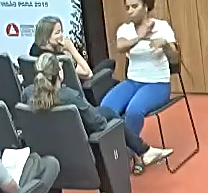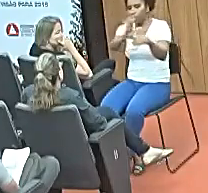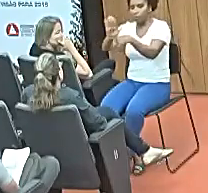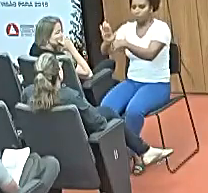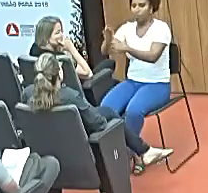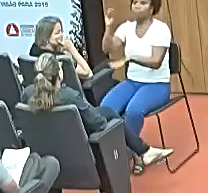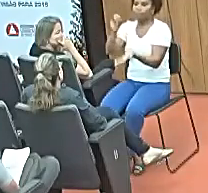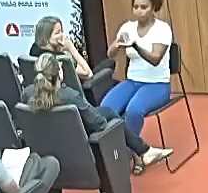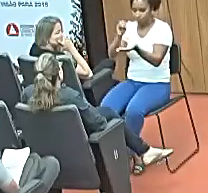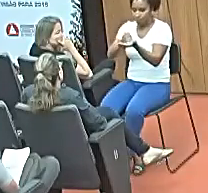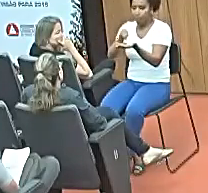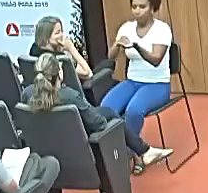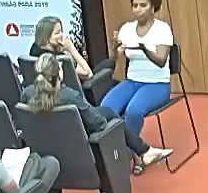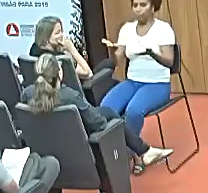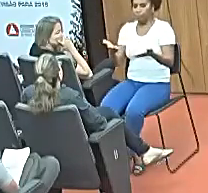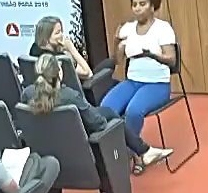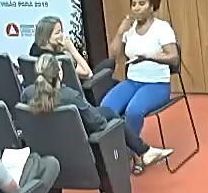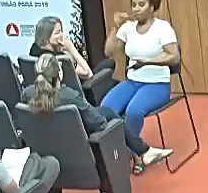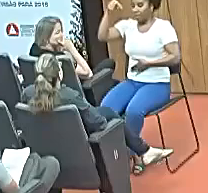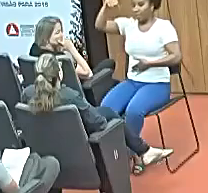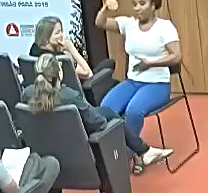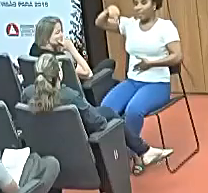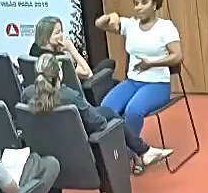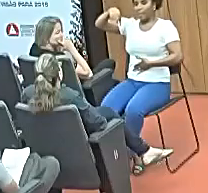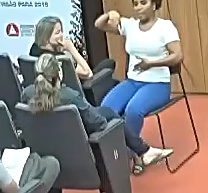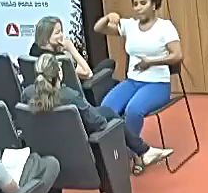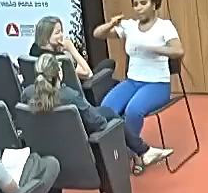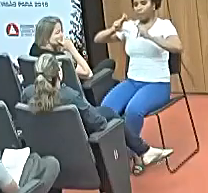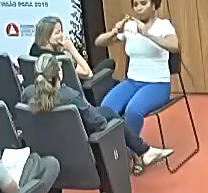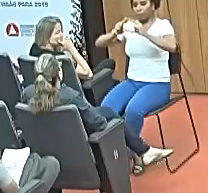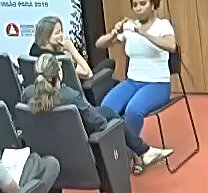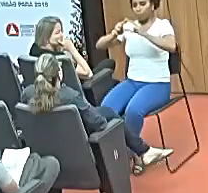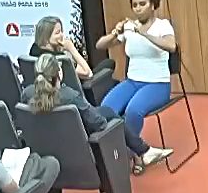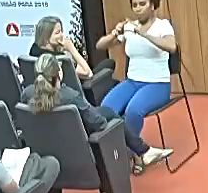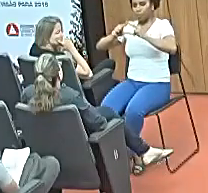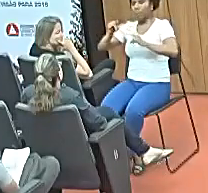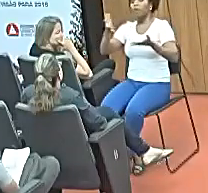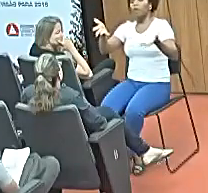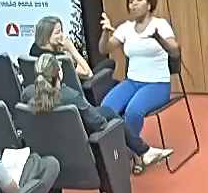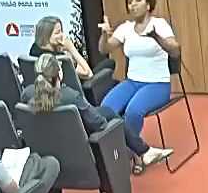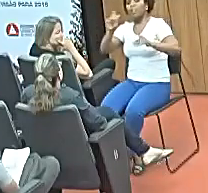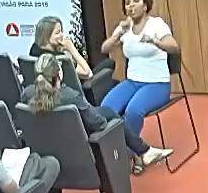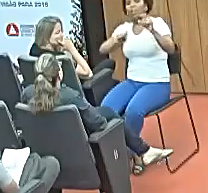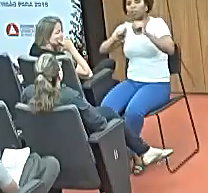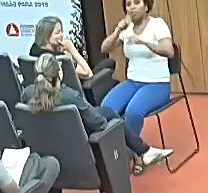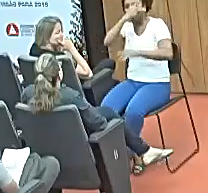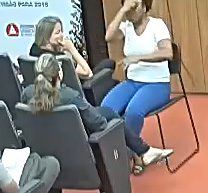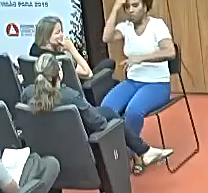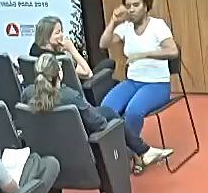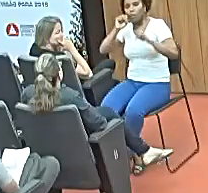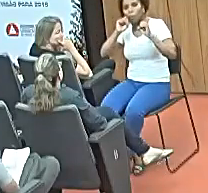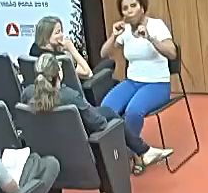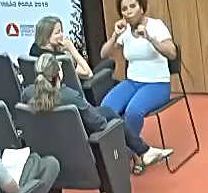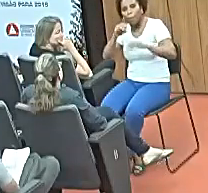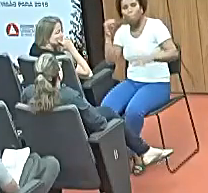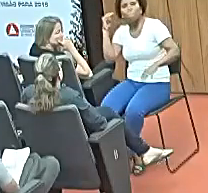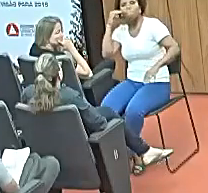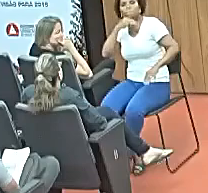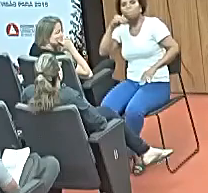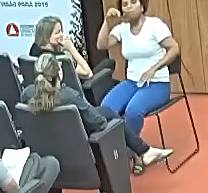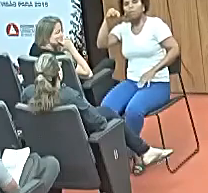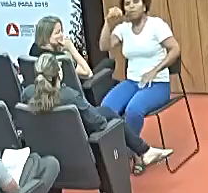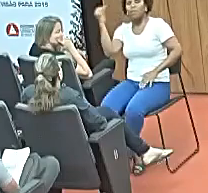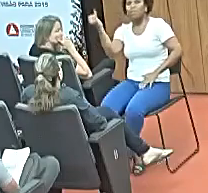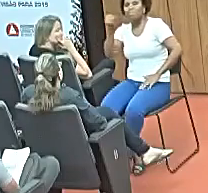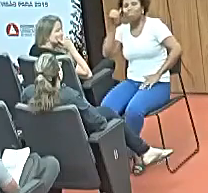aqui é que seja reconhecida a nossa situação de desespero e de penúria em que o